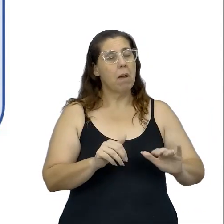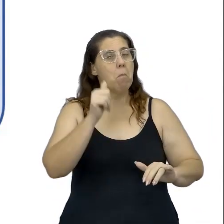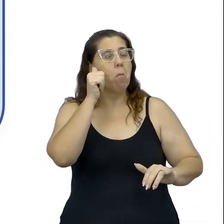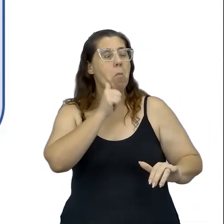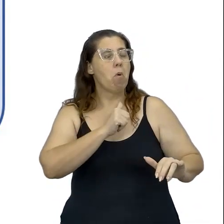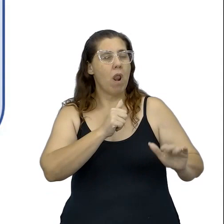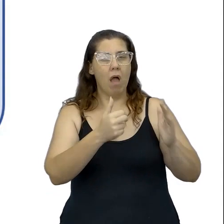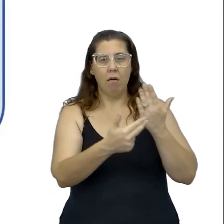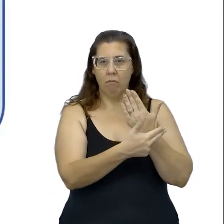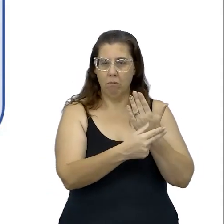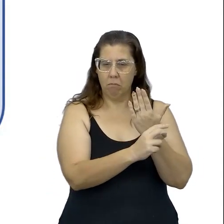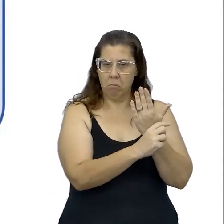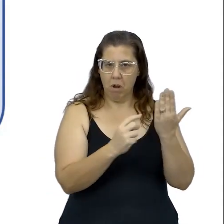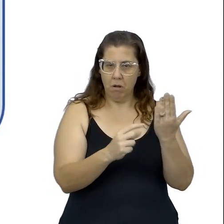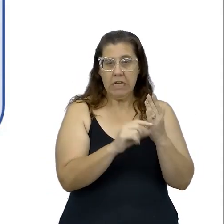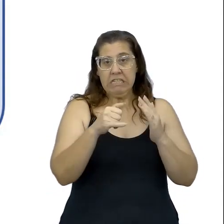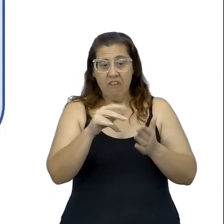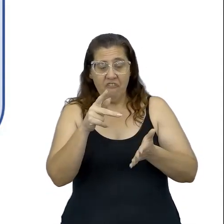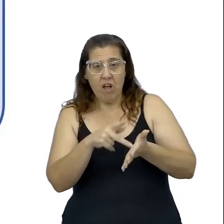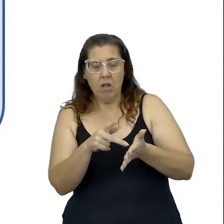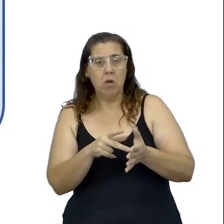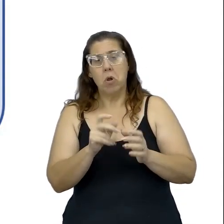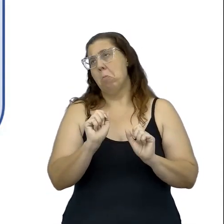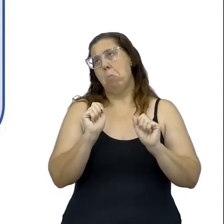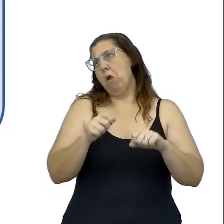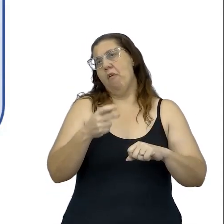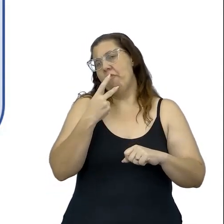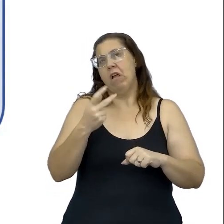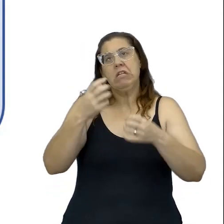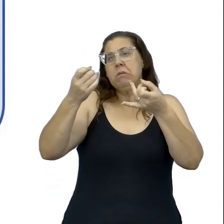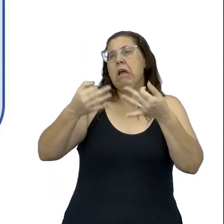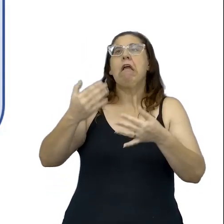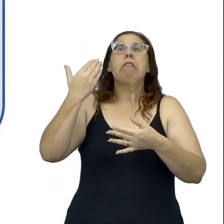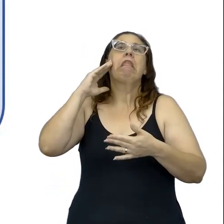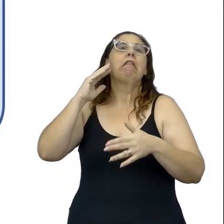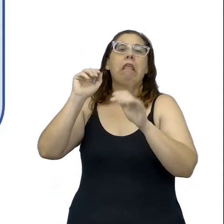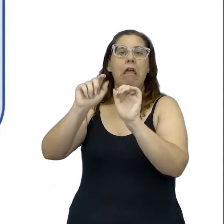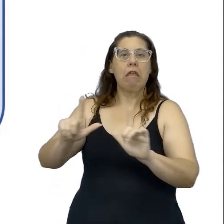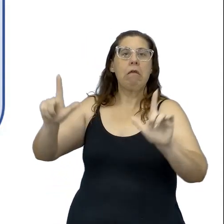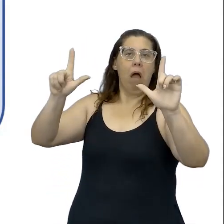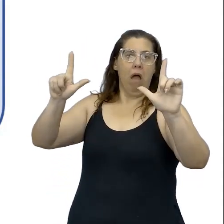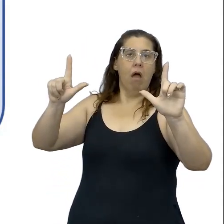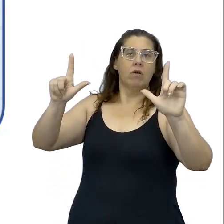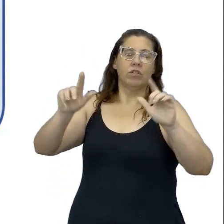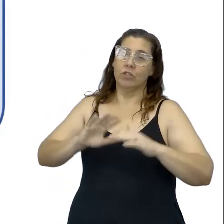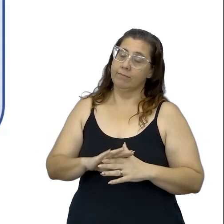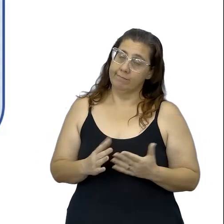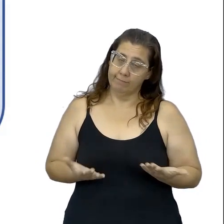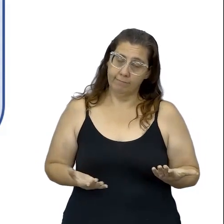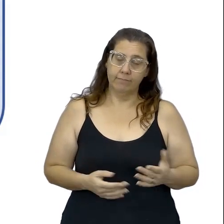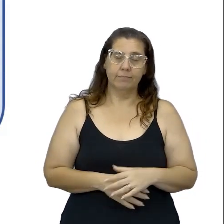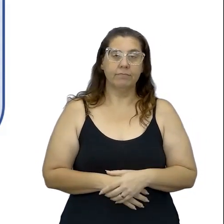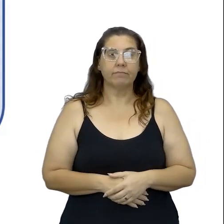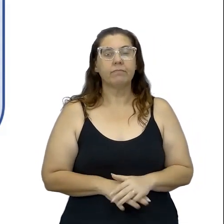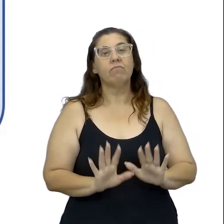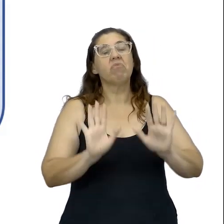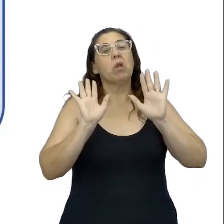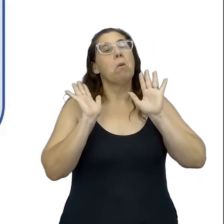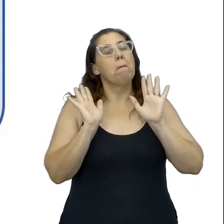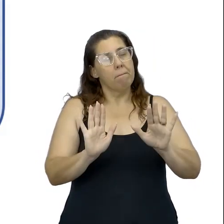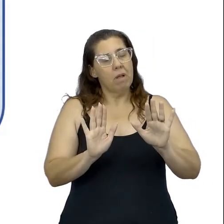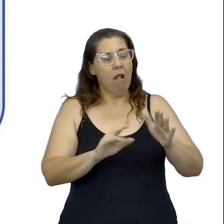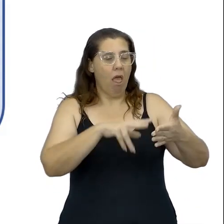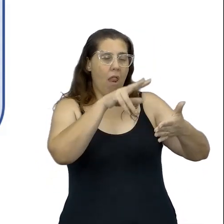fosse verdadeiro, não se poderia dizer que é possível ler imagens, né, dos textos não verbais. Para ela, quem